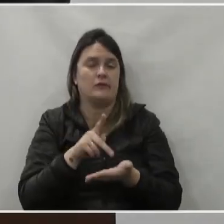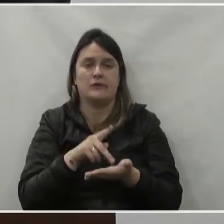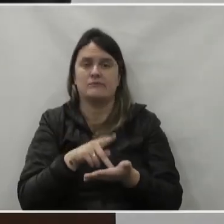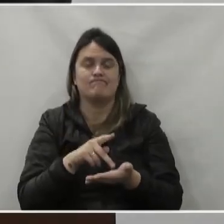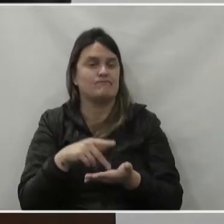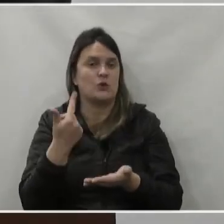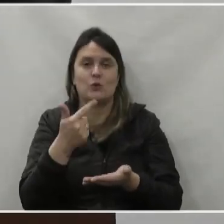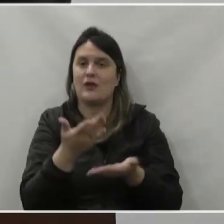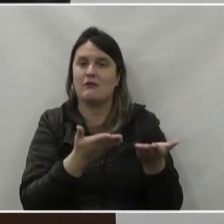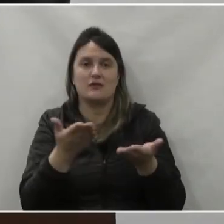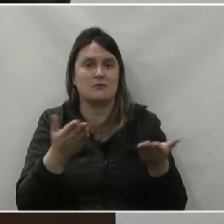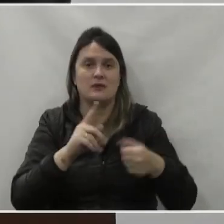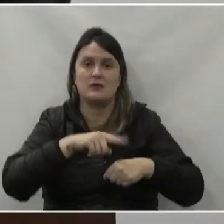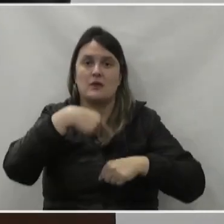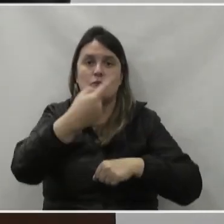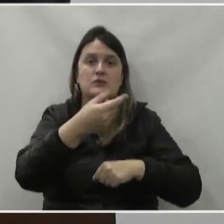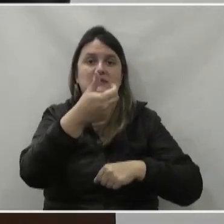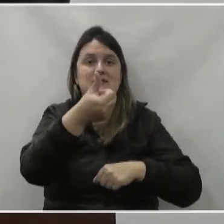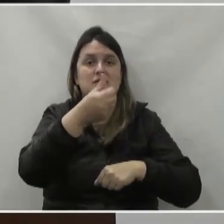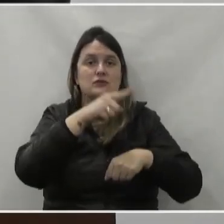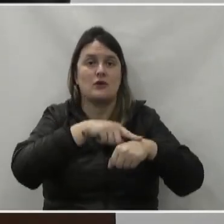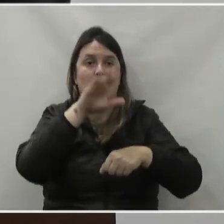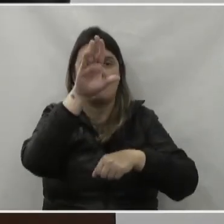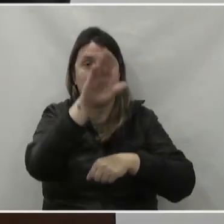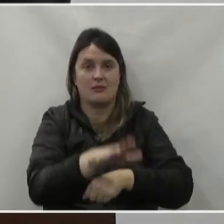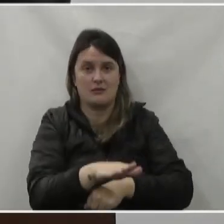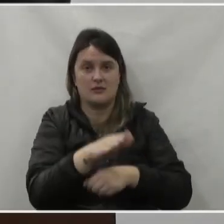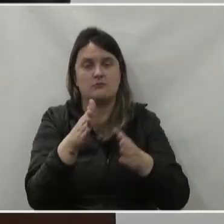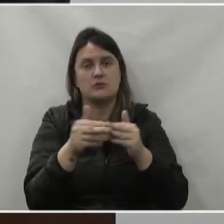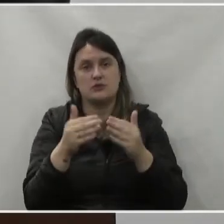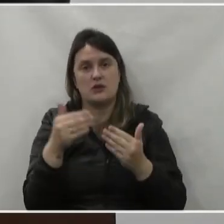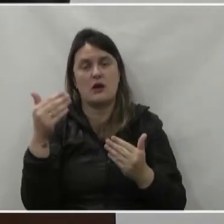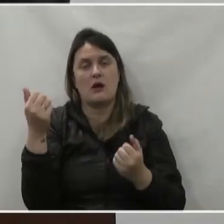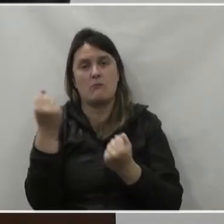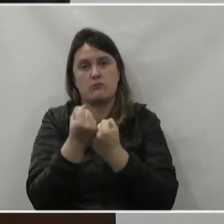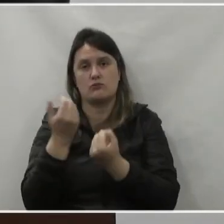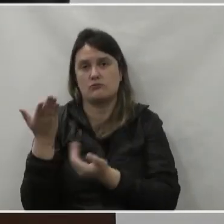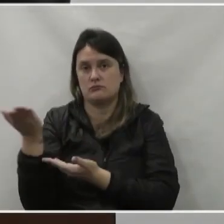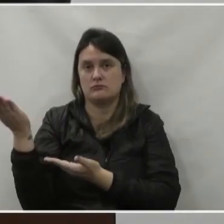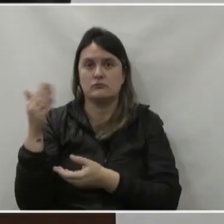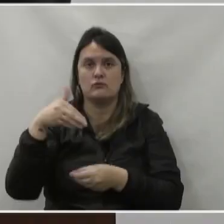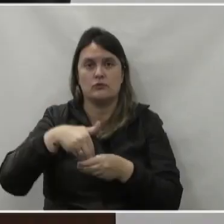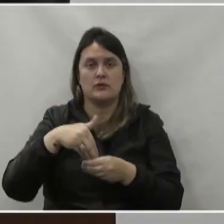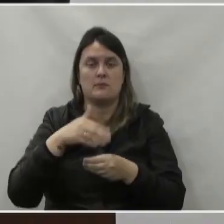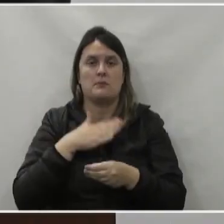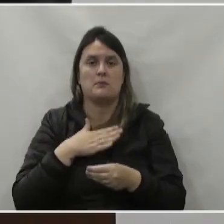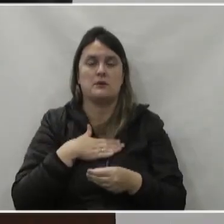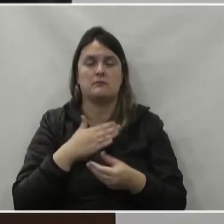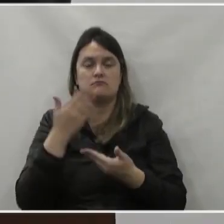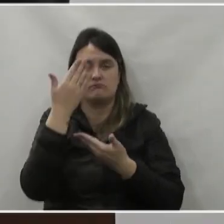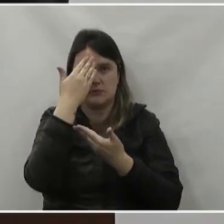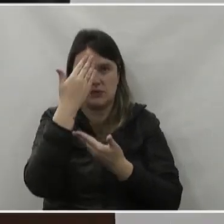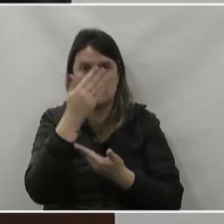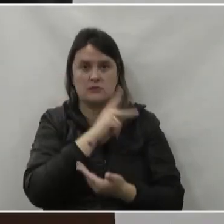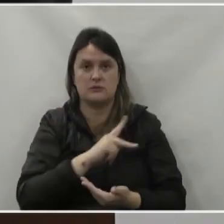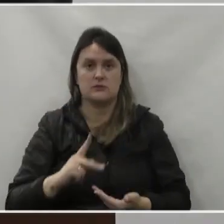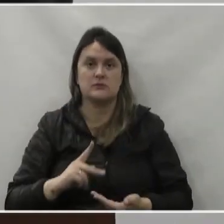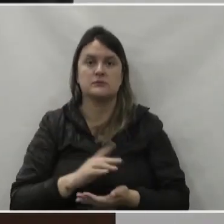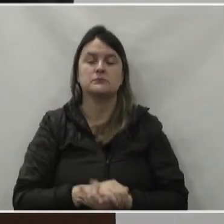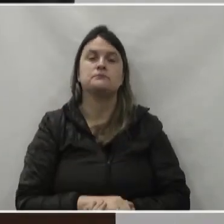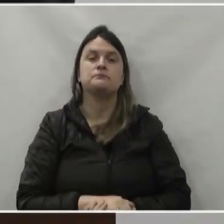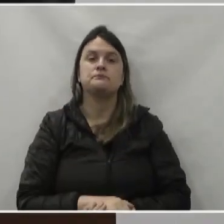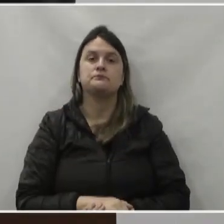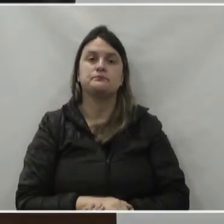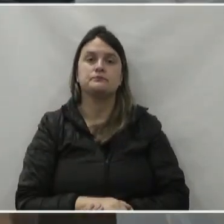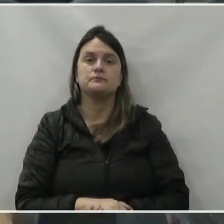há atendimento após as 18 horas. Então, peço a colaboração de todos. Na noite de hoje, era isso,